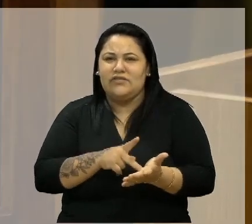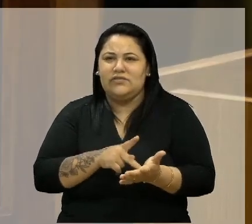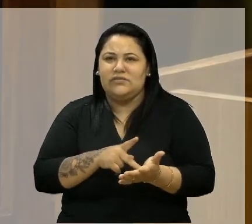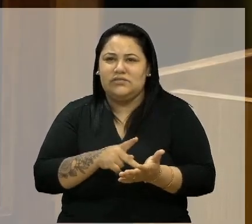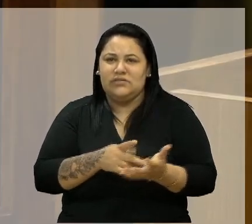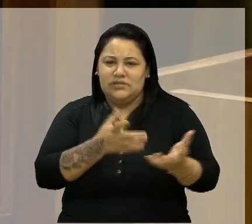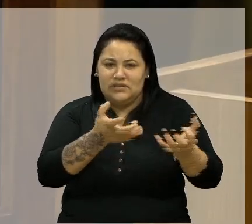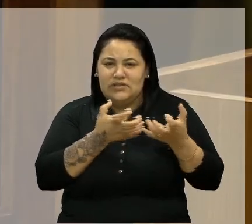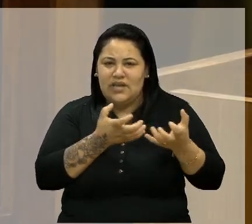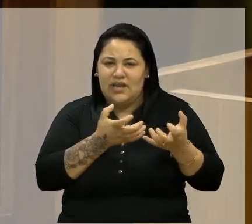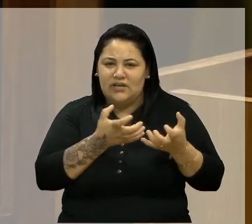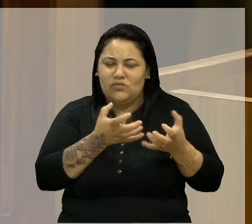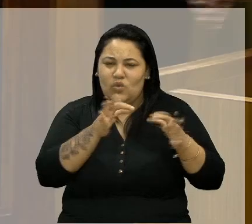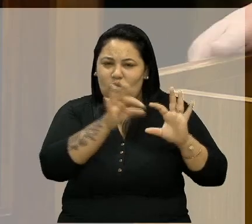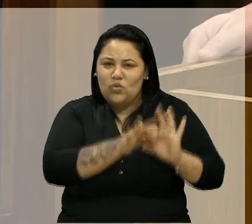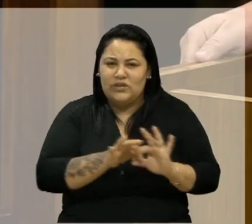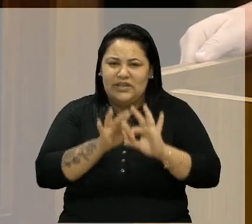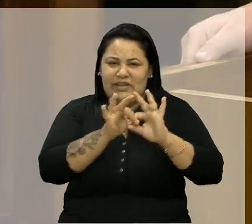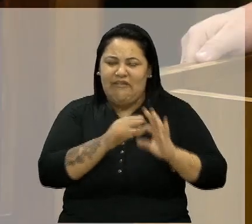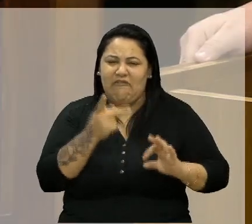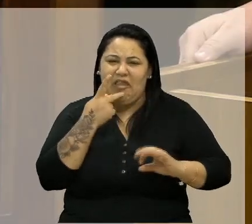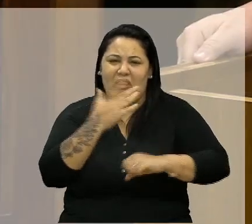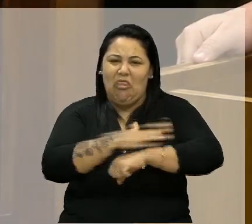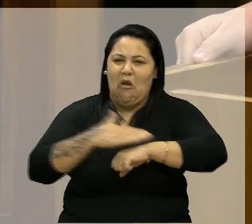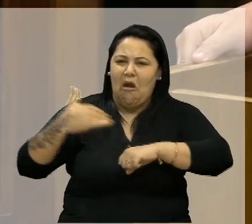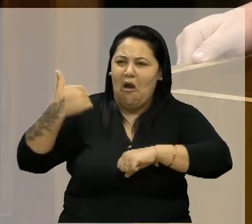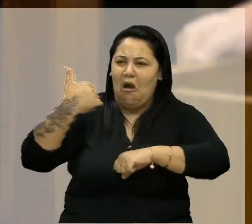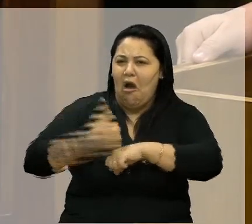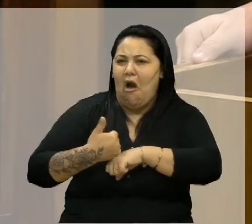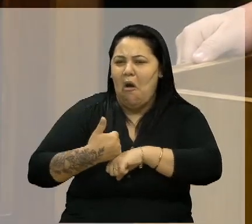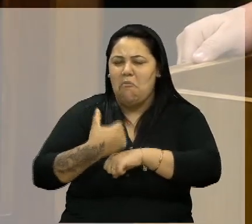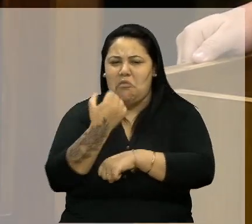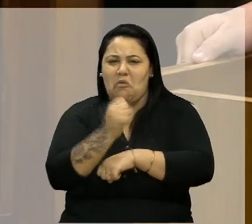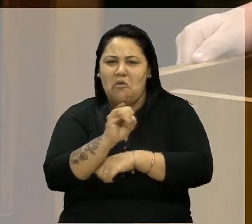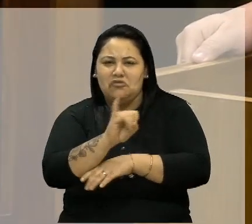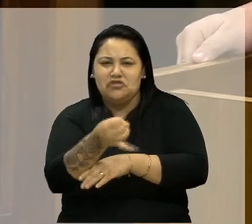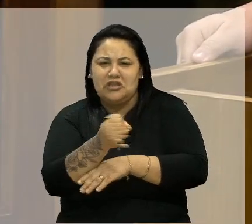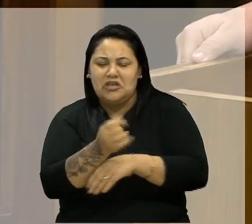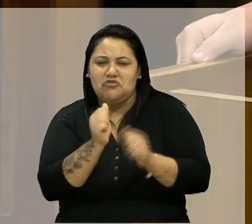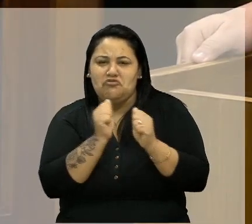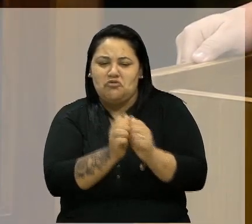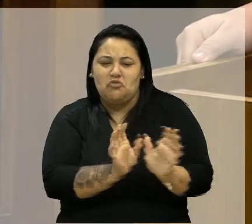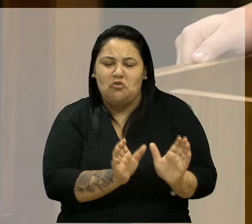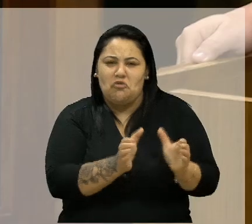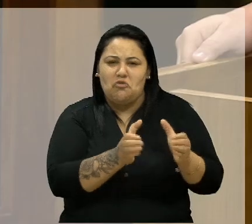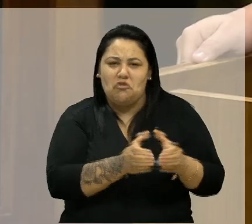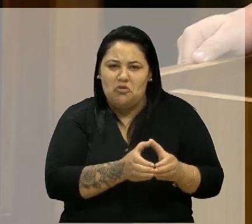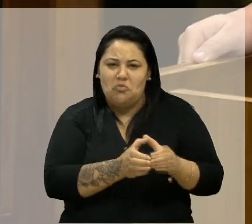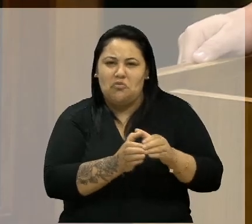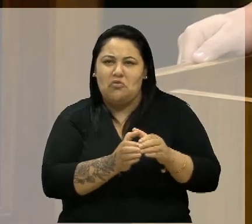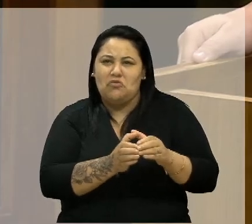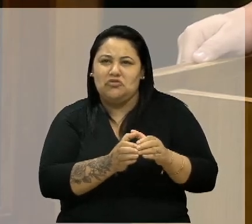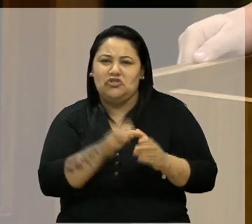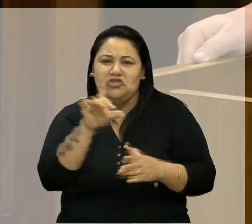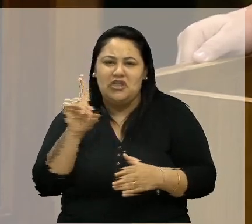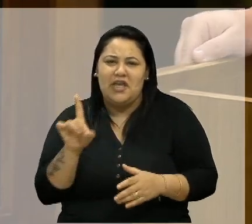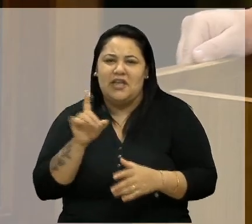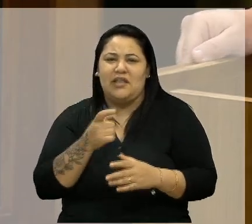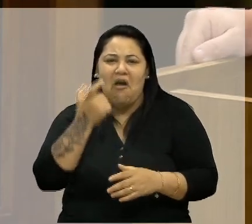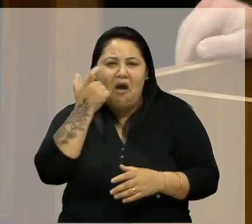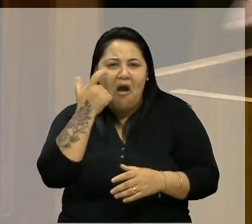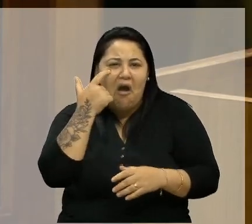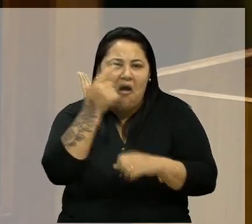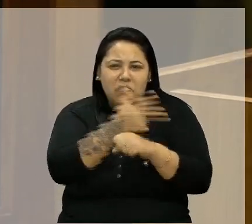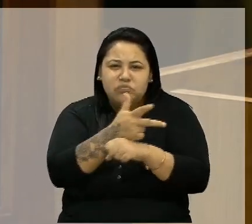Quiseram atribuir a questão do golpe de 8 de janeiro à extrema-direita. Olha as investigações, as câmaras,